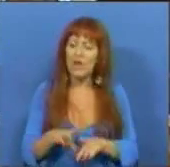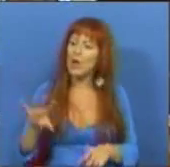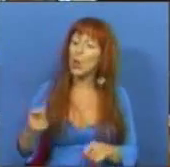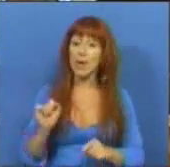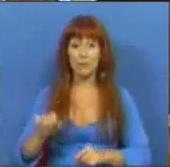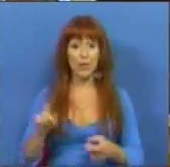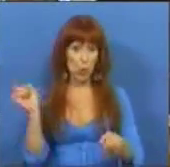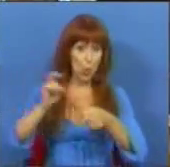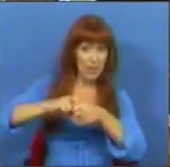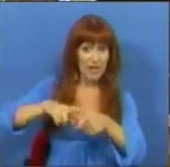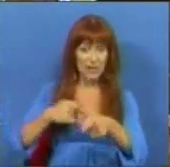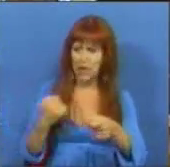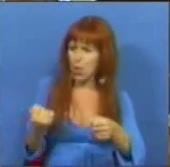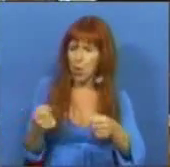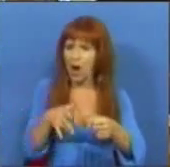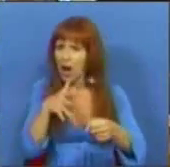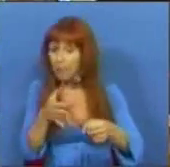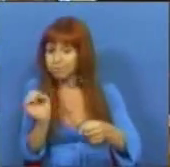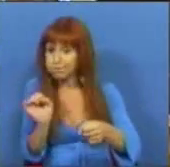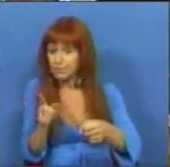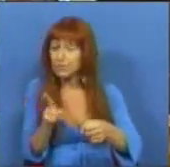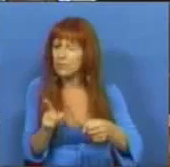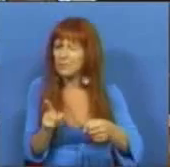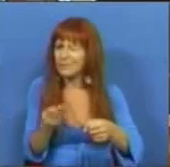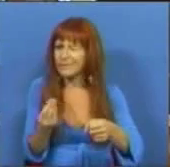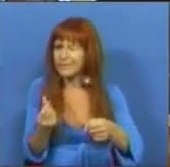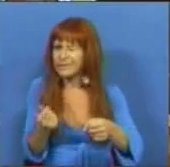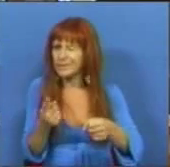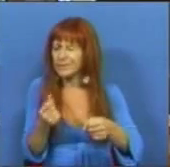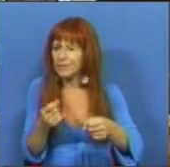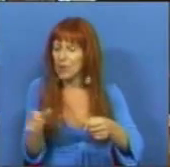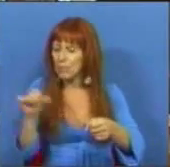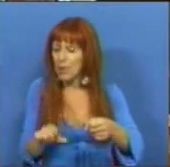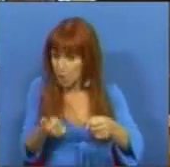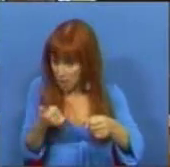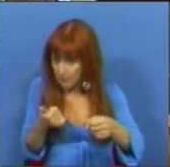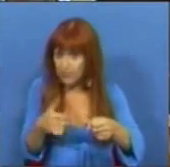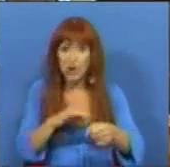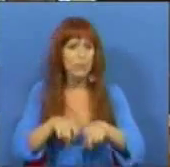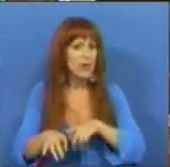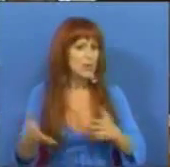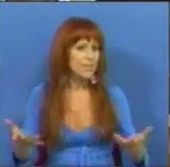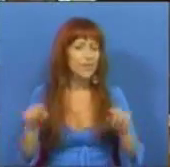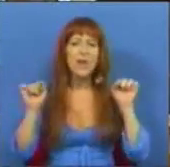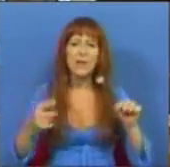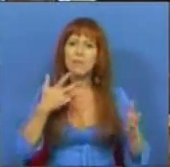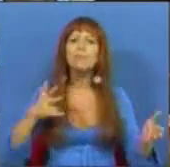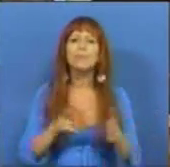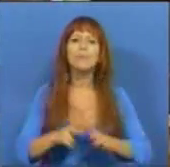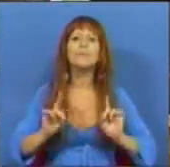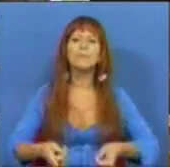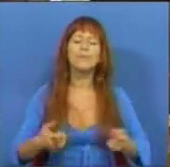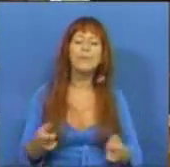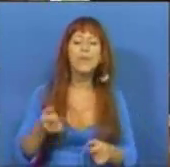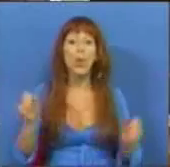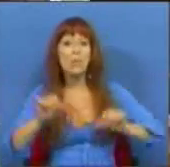quando o seu parceiro não tem uma palavra a dizer, não estamos no quanto pior melhor, senhores deputados. Isto verdadeiramente é